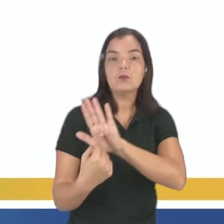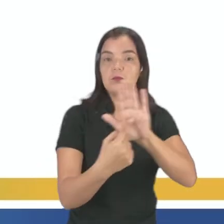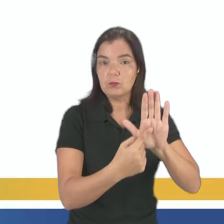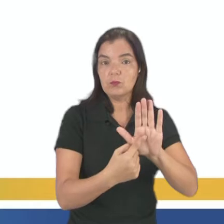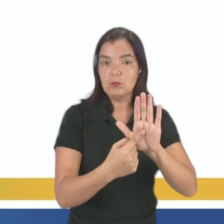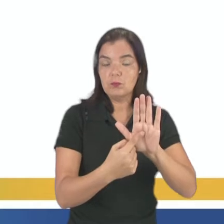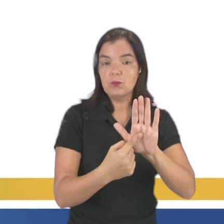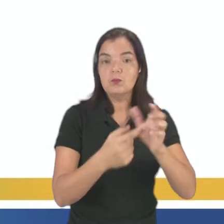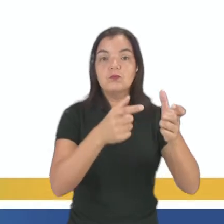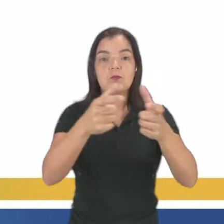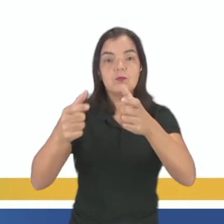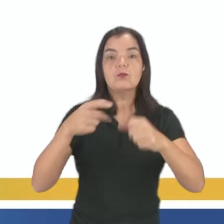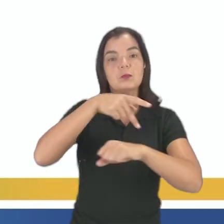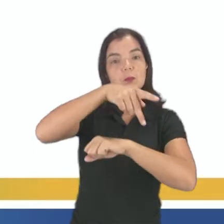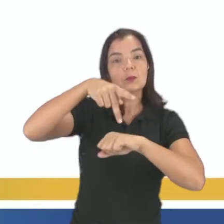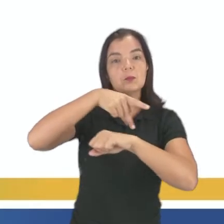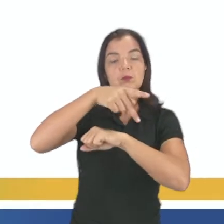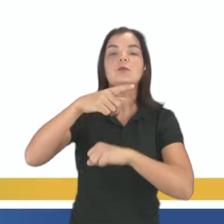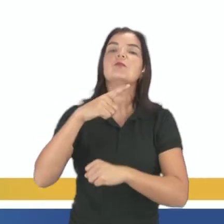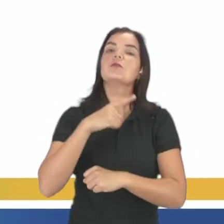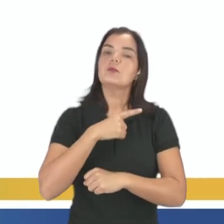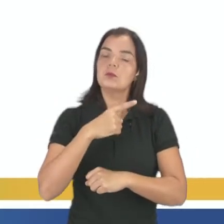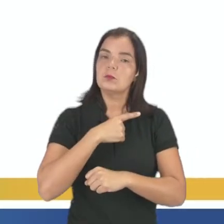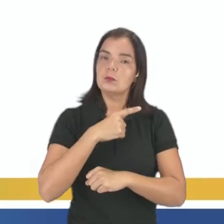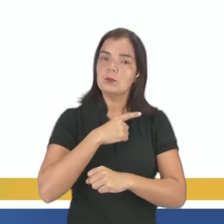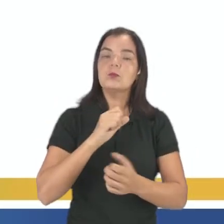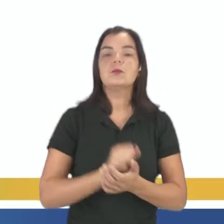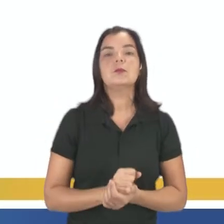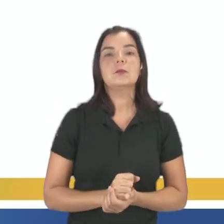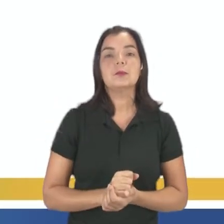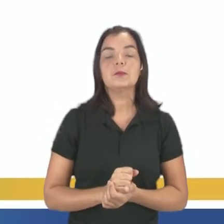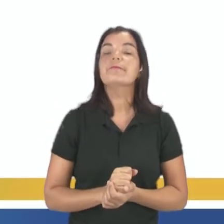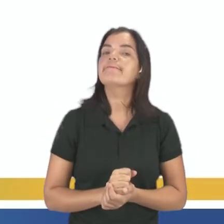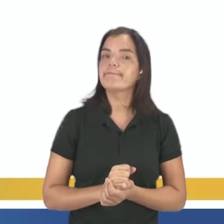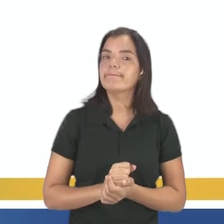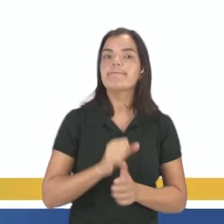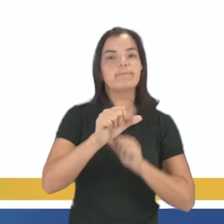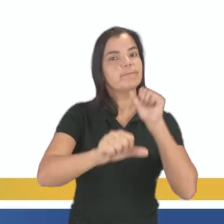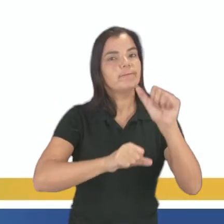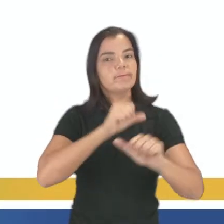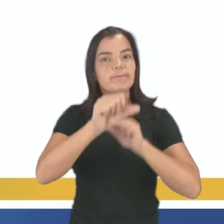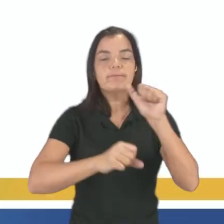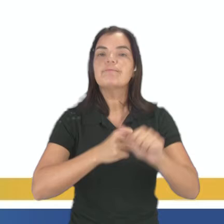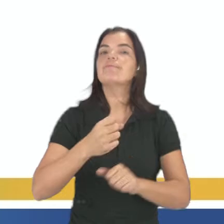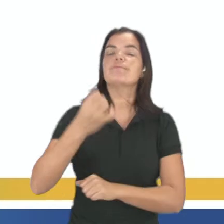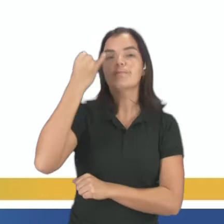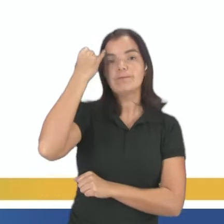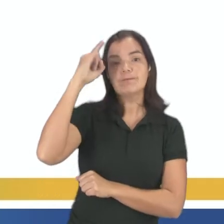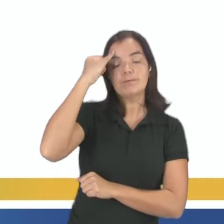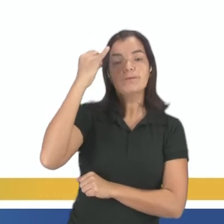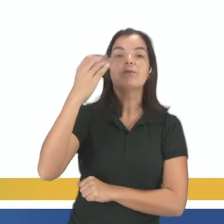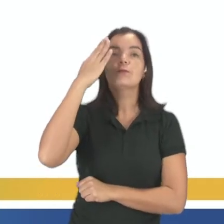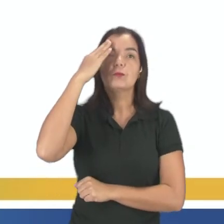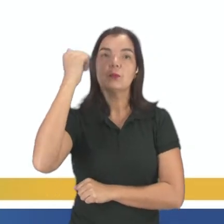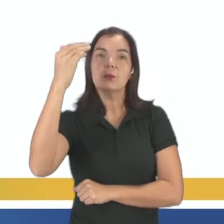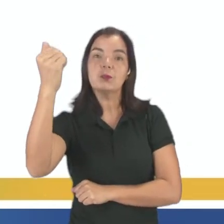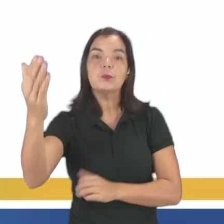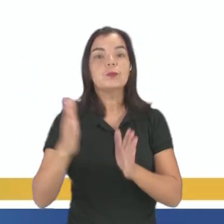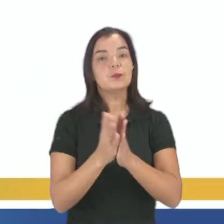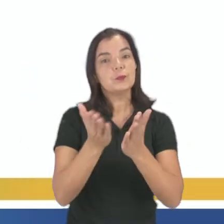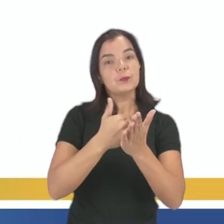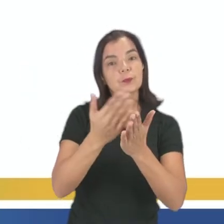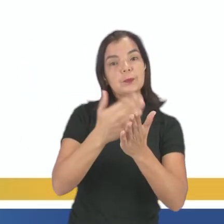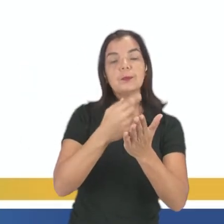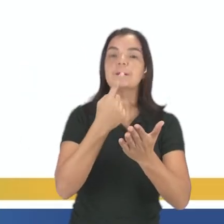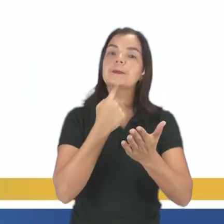os rumos aí do país, né? A gente tem uma radicalização ideológica com o famoso livro vermelho, né? Que as